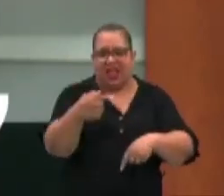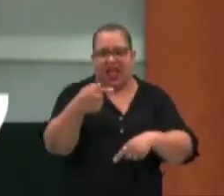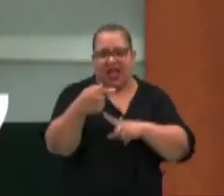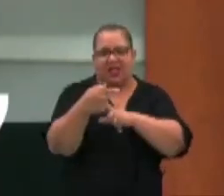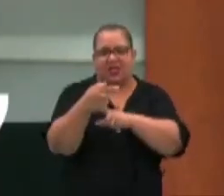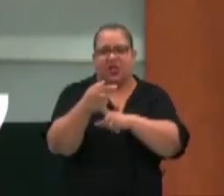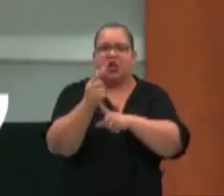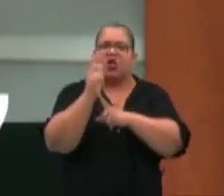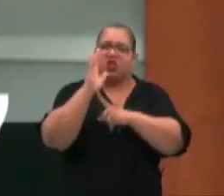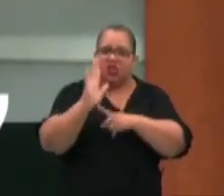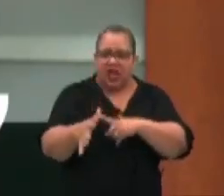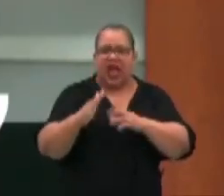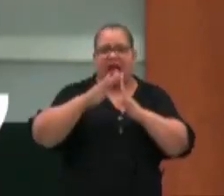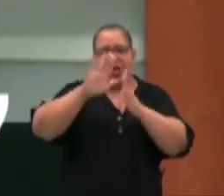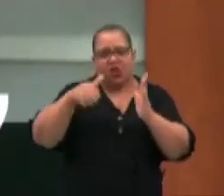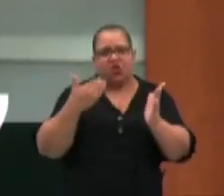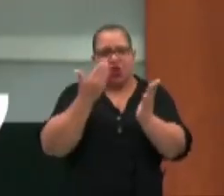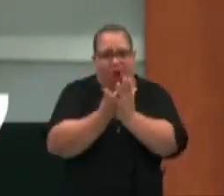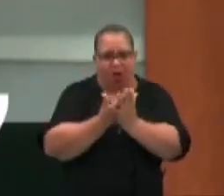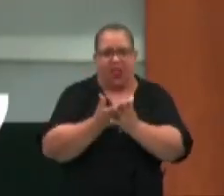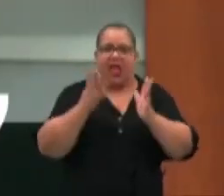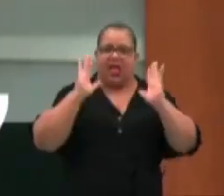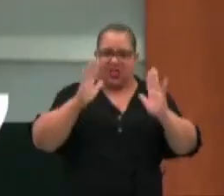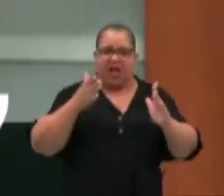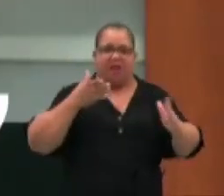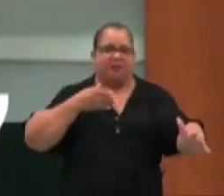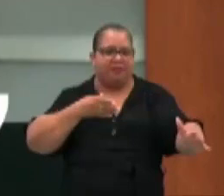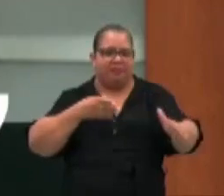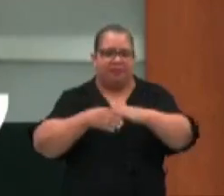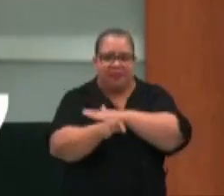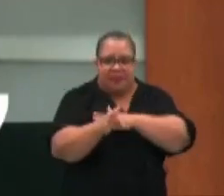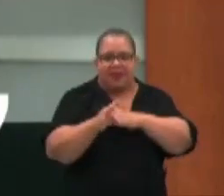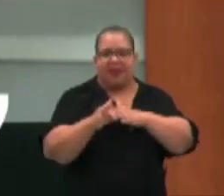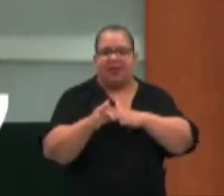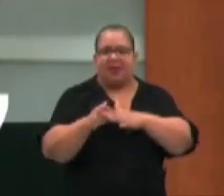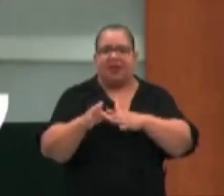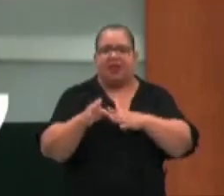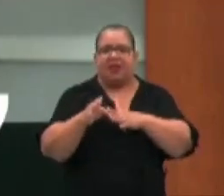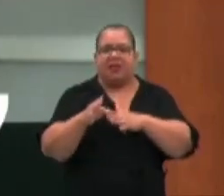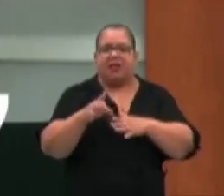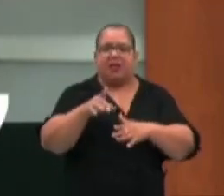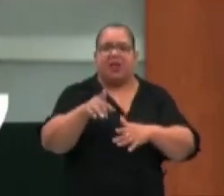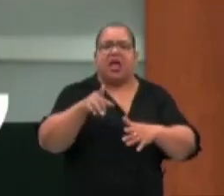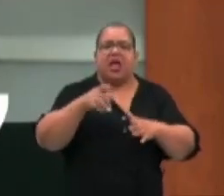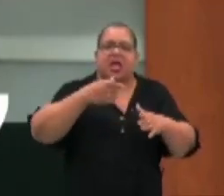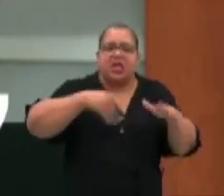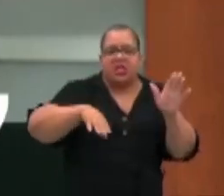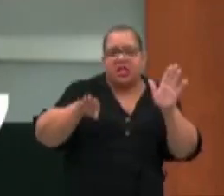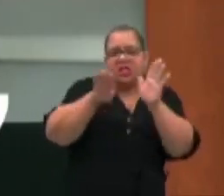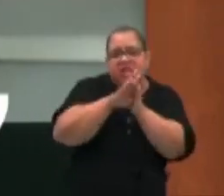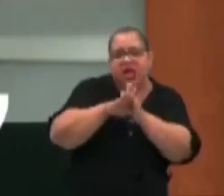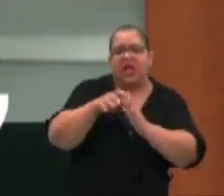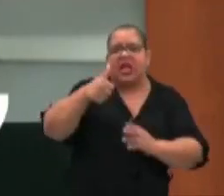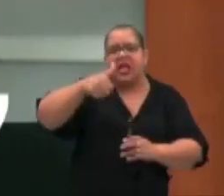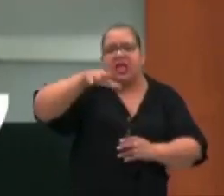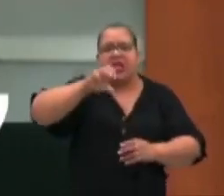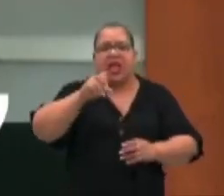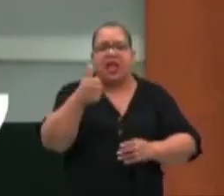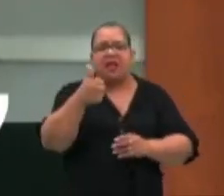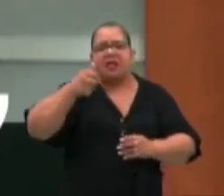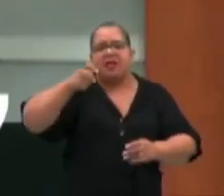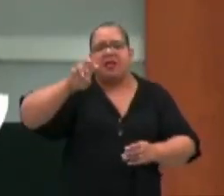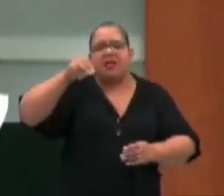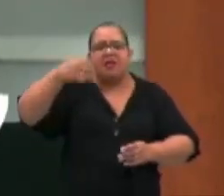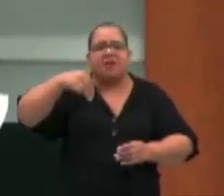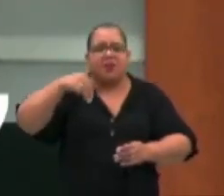na escola, já está preparado para as atividades, chega 10, 15 minutos antes do início